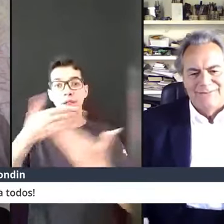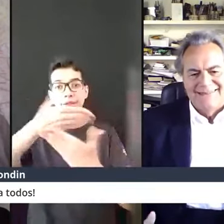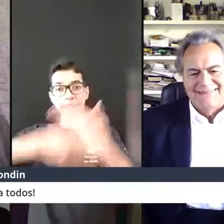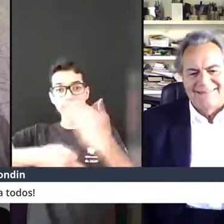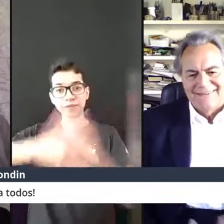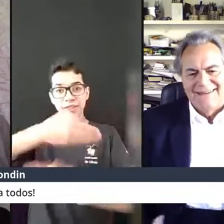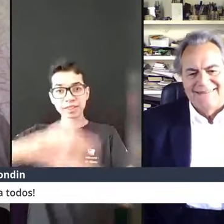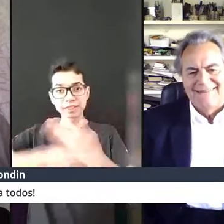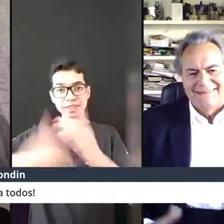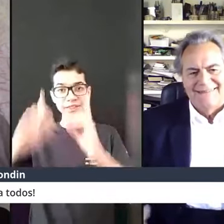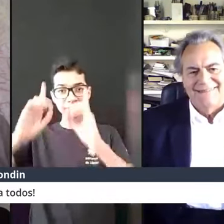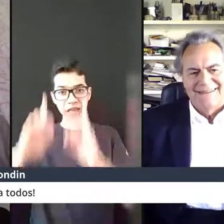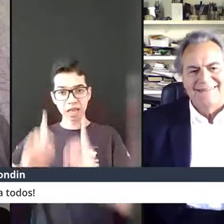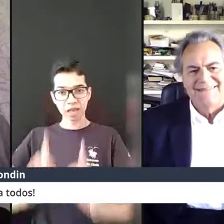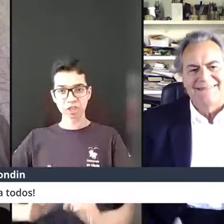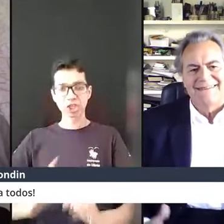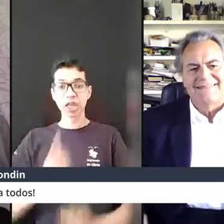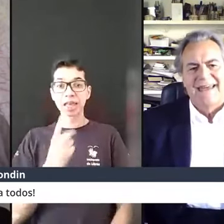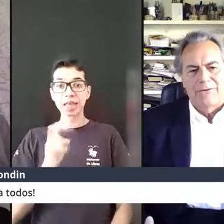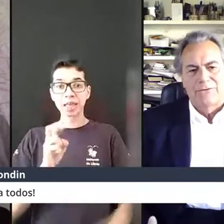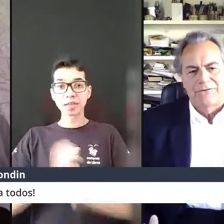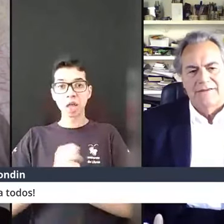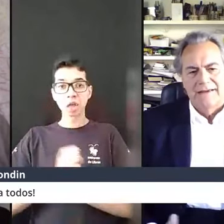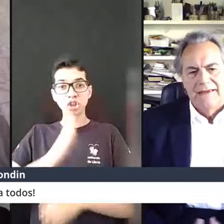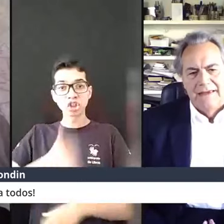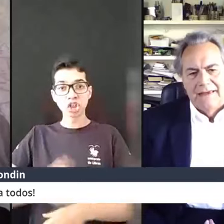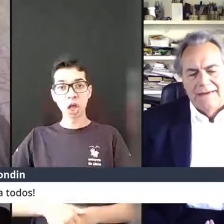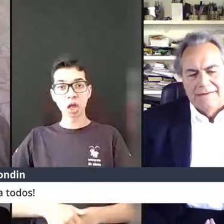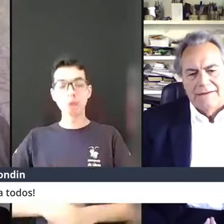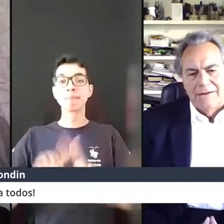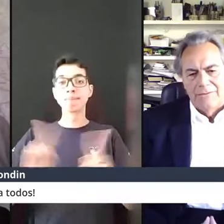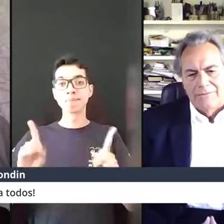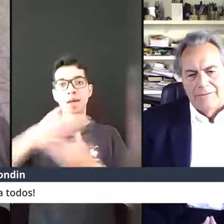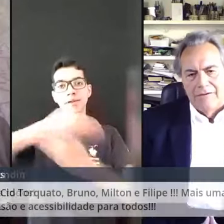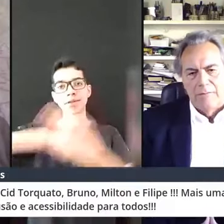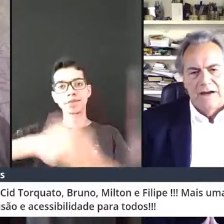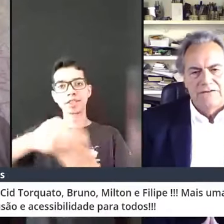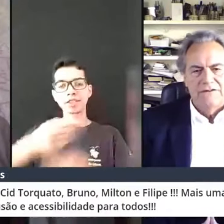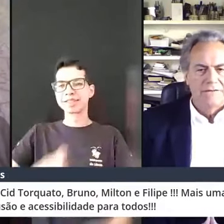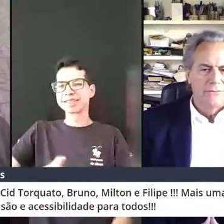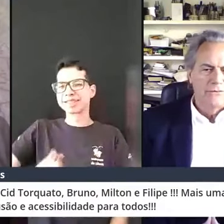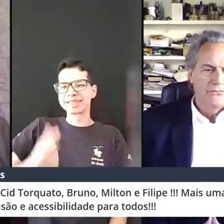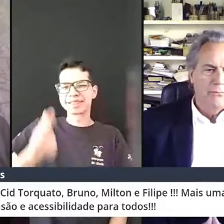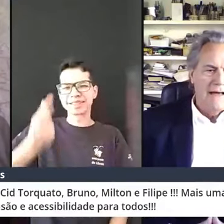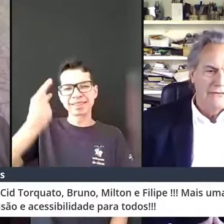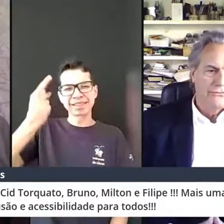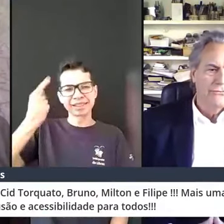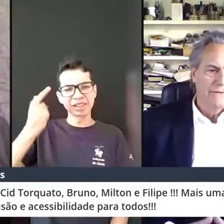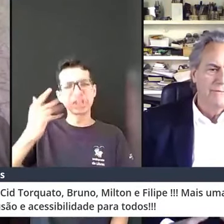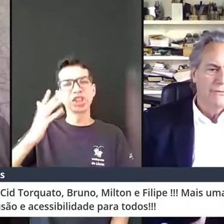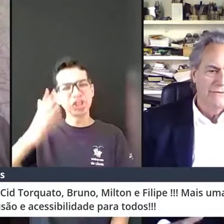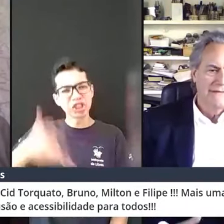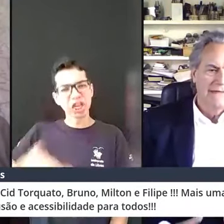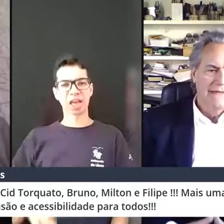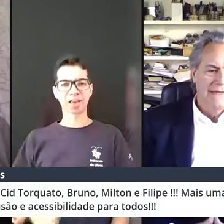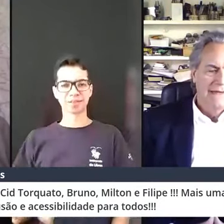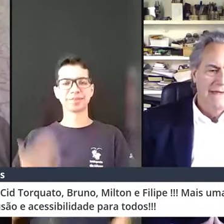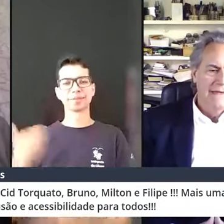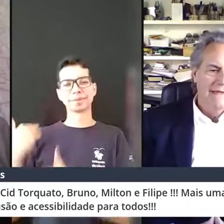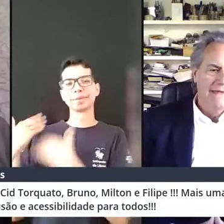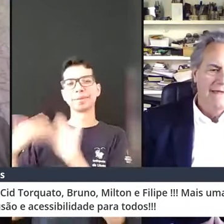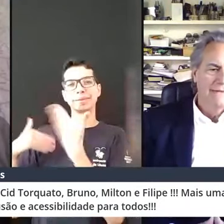quando a deficiência já existe há séculos, né? Então, eu imagino o espaço que